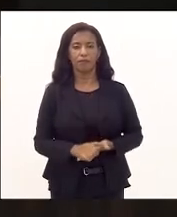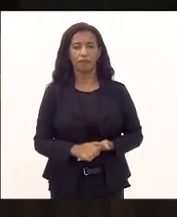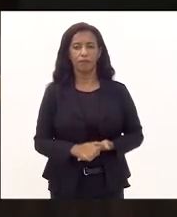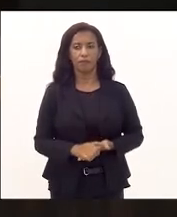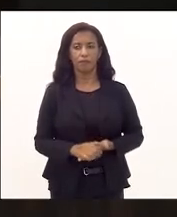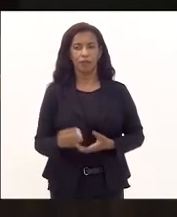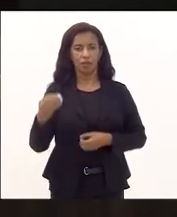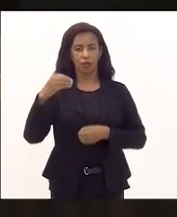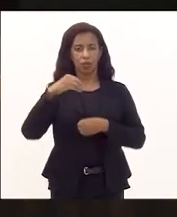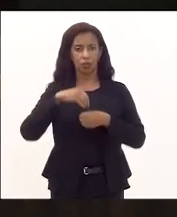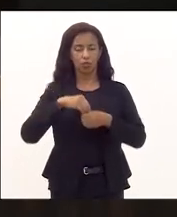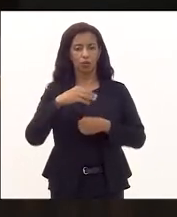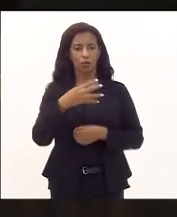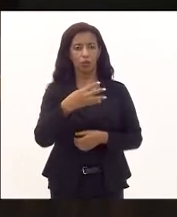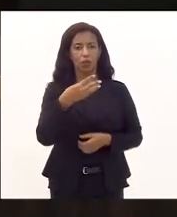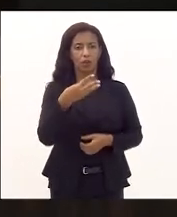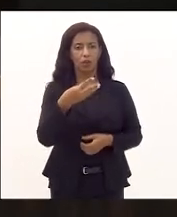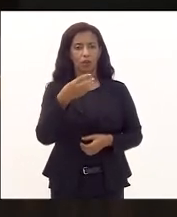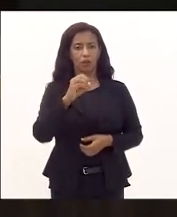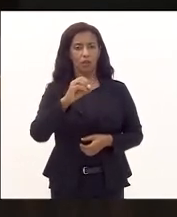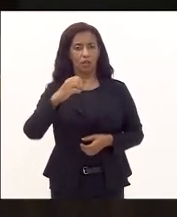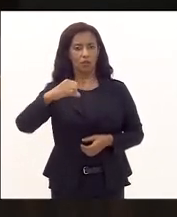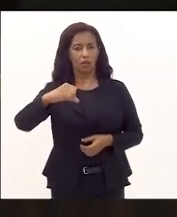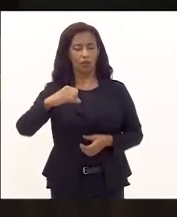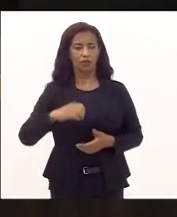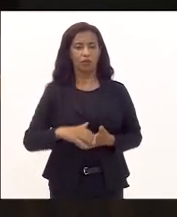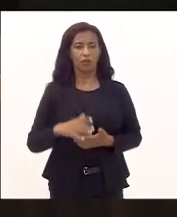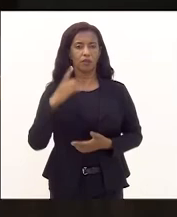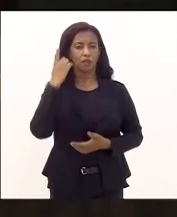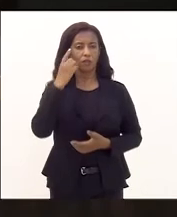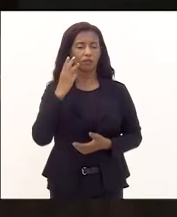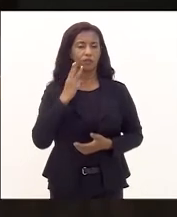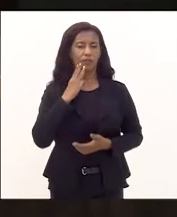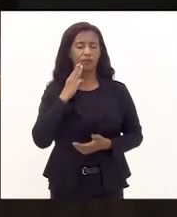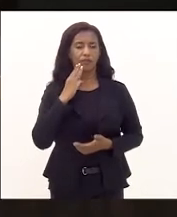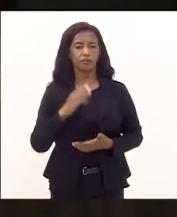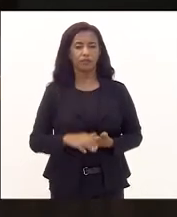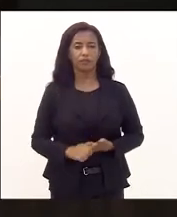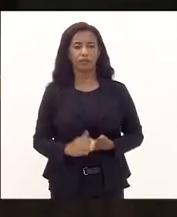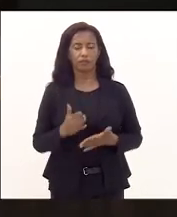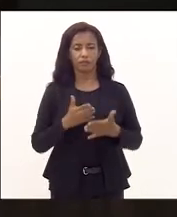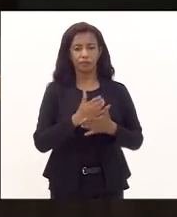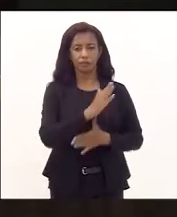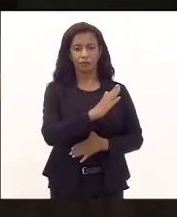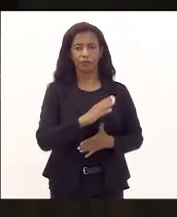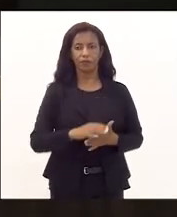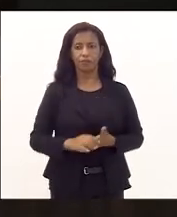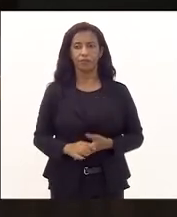requerimento, inclusão na ordem do dia 4309, deputado Valdec Carneiro, aprovado.